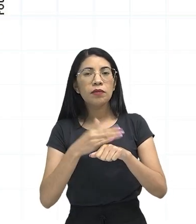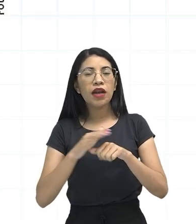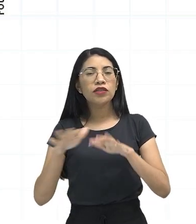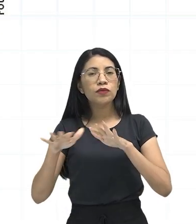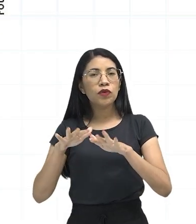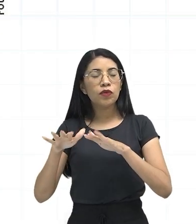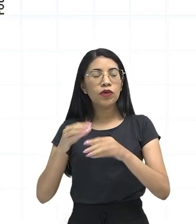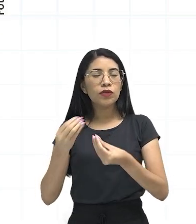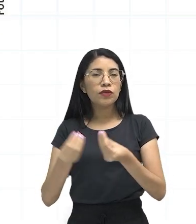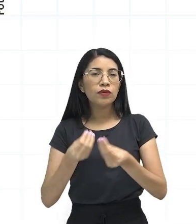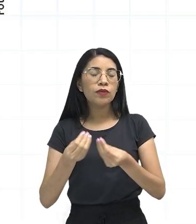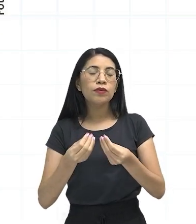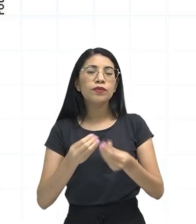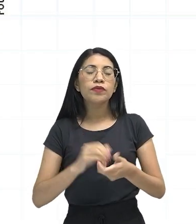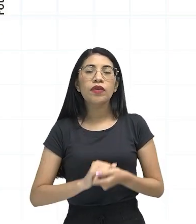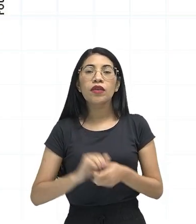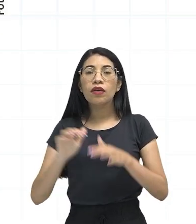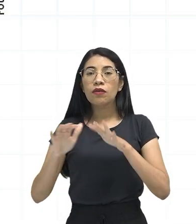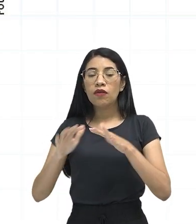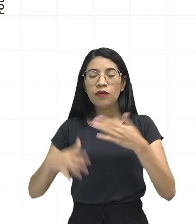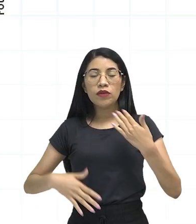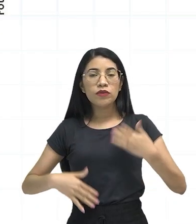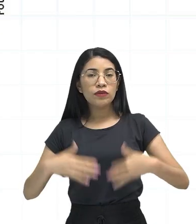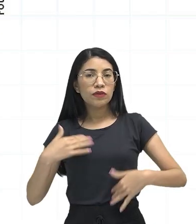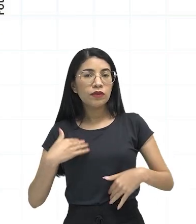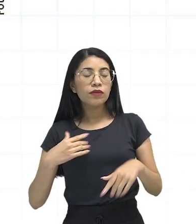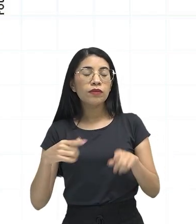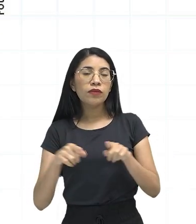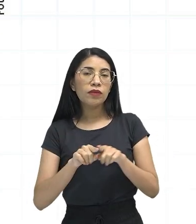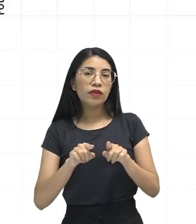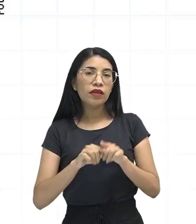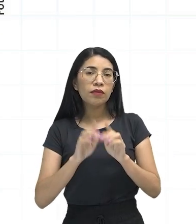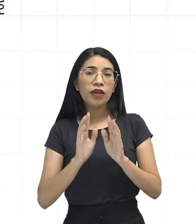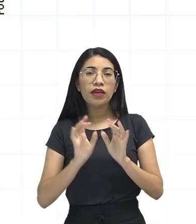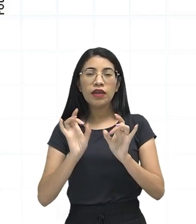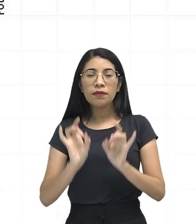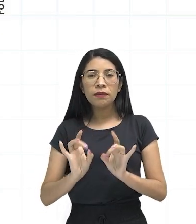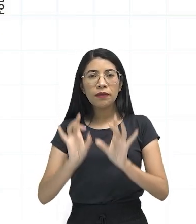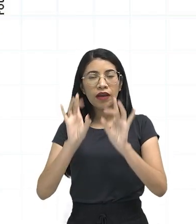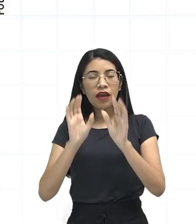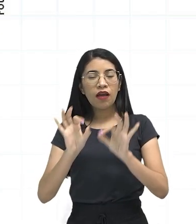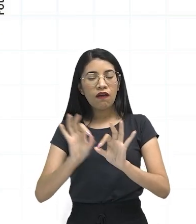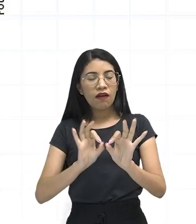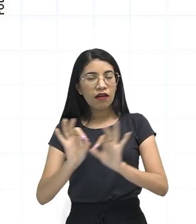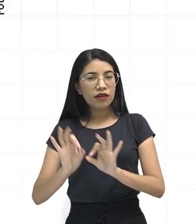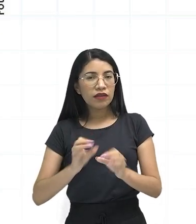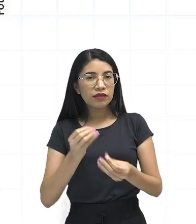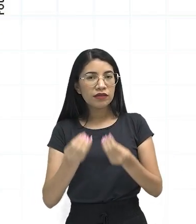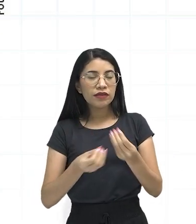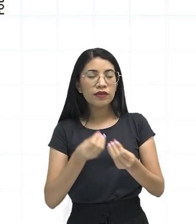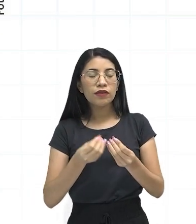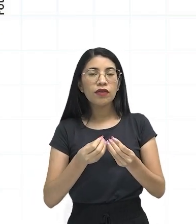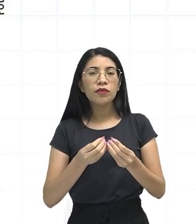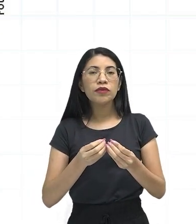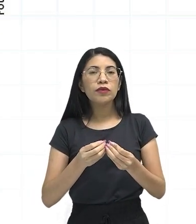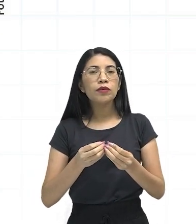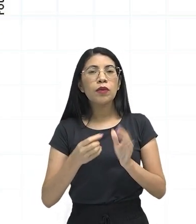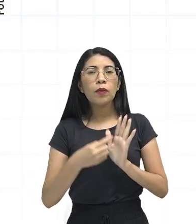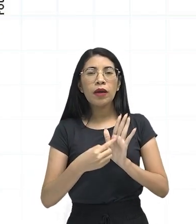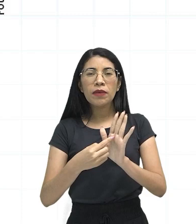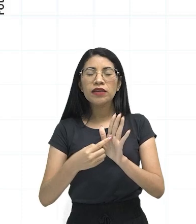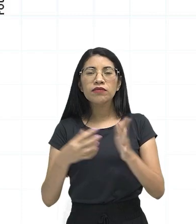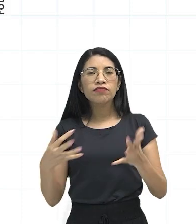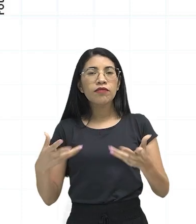ações por meio de movimentações corporais, especialmente organizadas na forma de